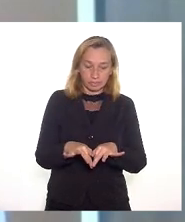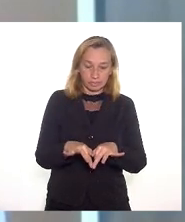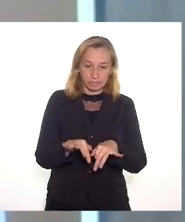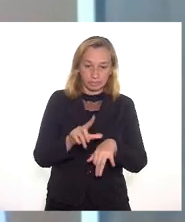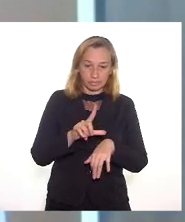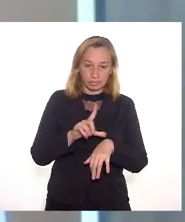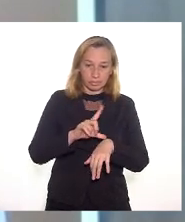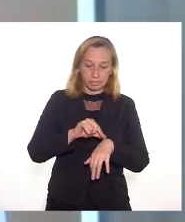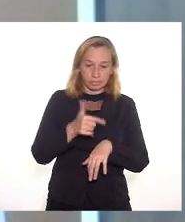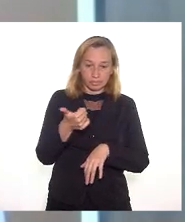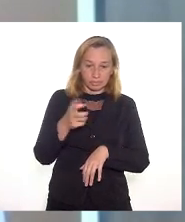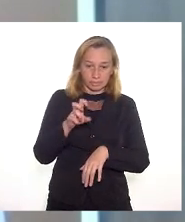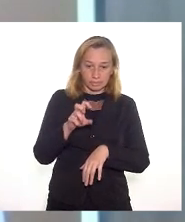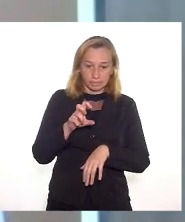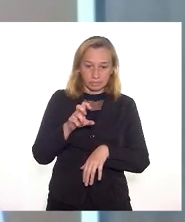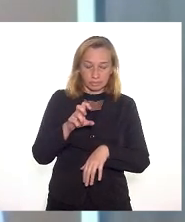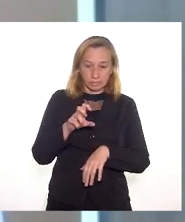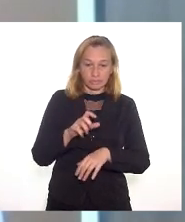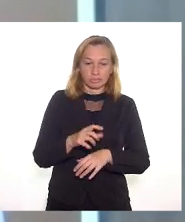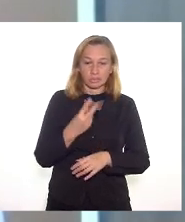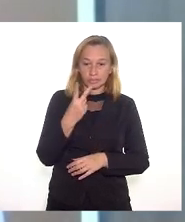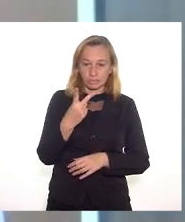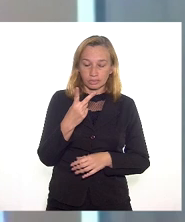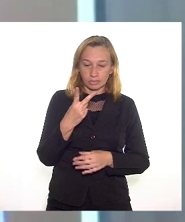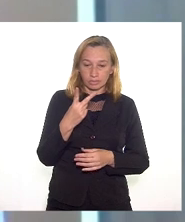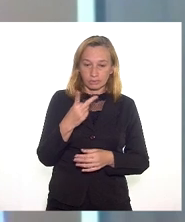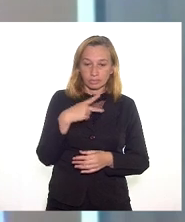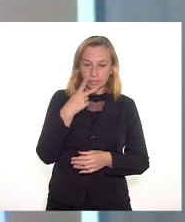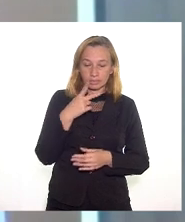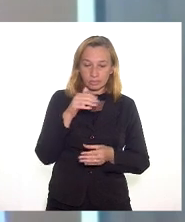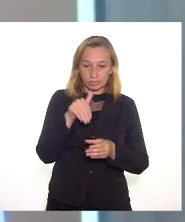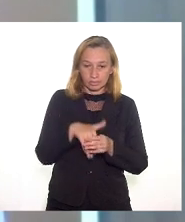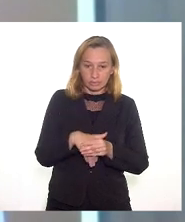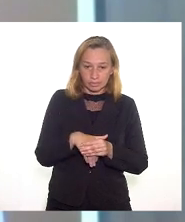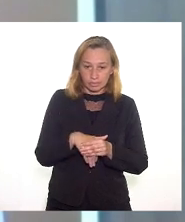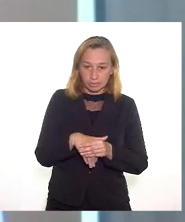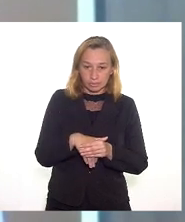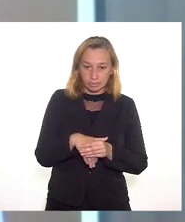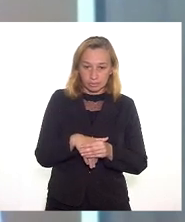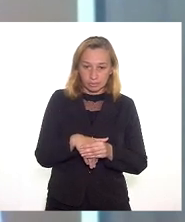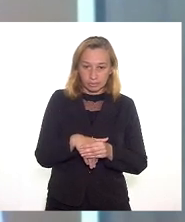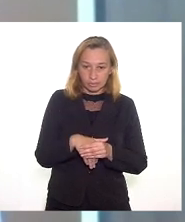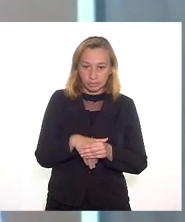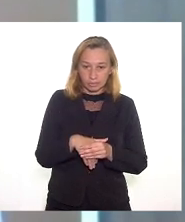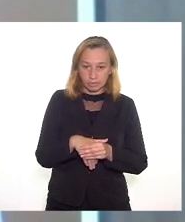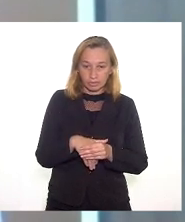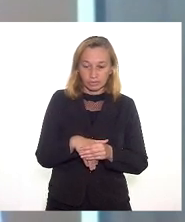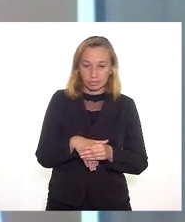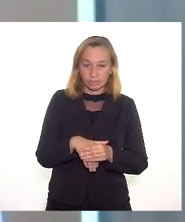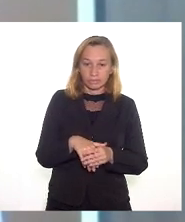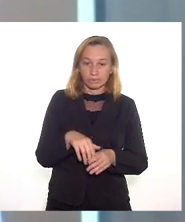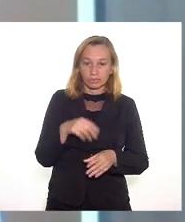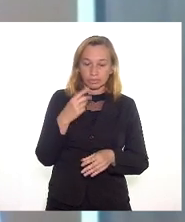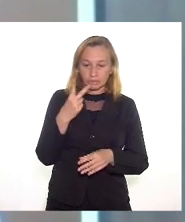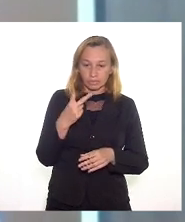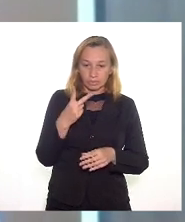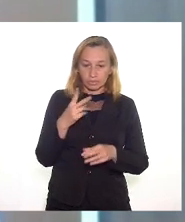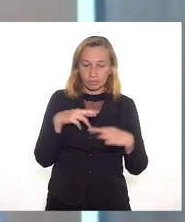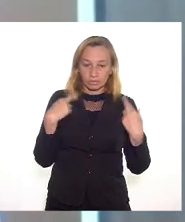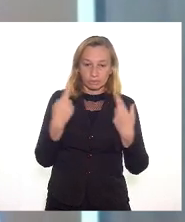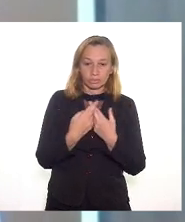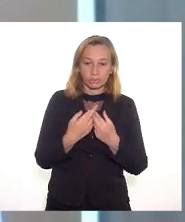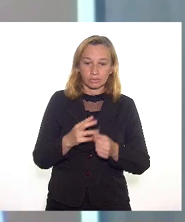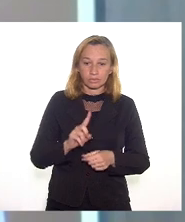Temos ainda dois inscritos para a declaração de voto e ainda mais duas sessões. Próximo